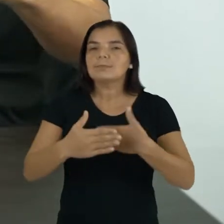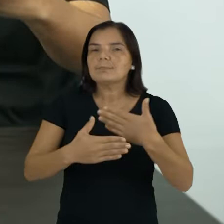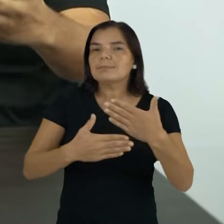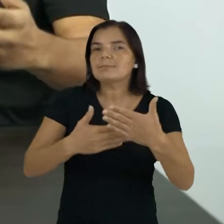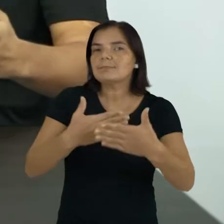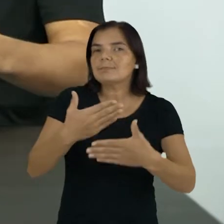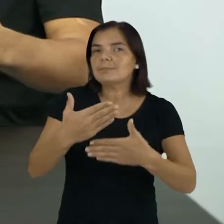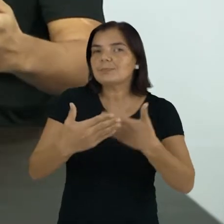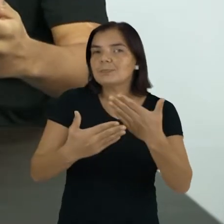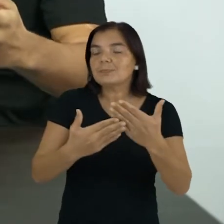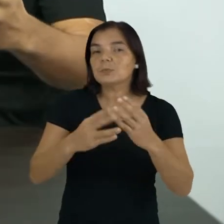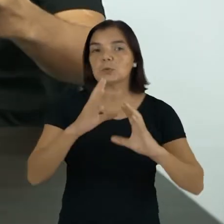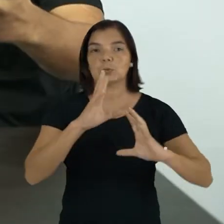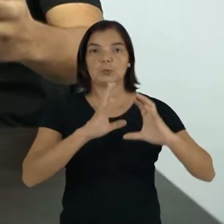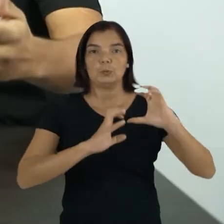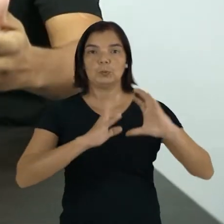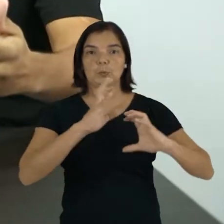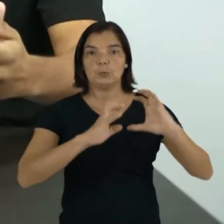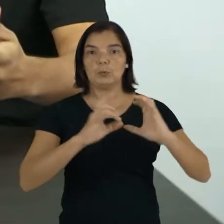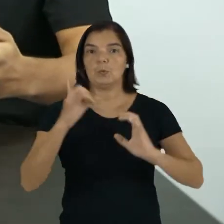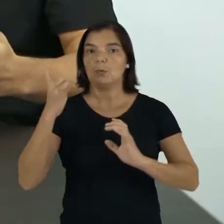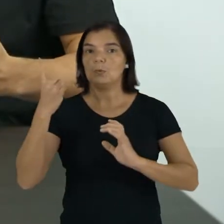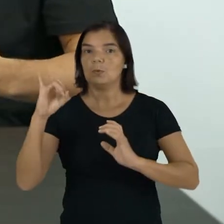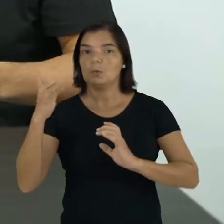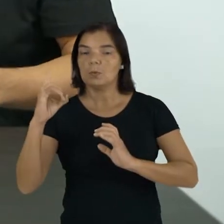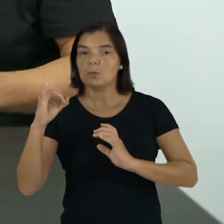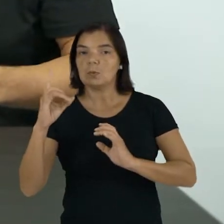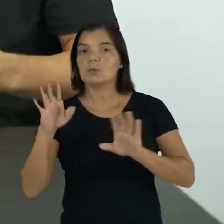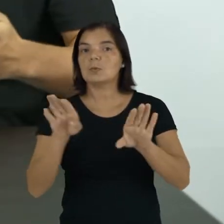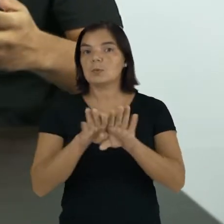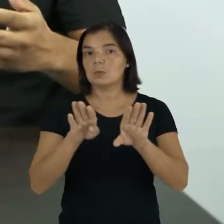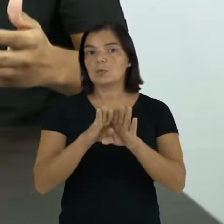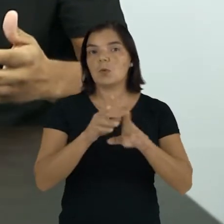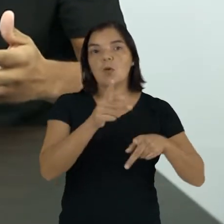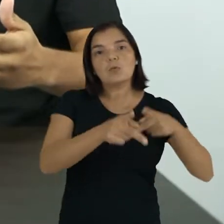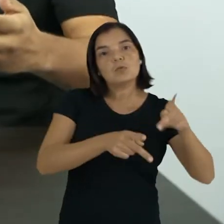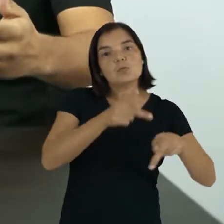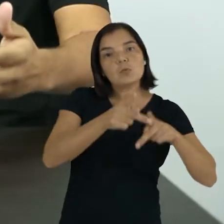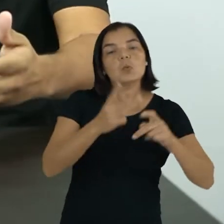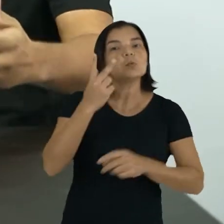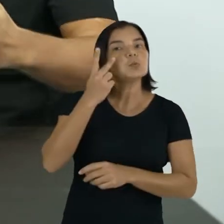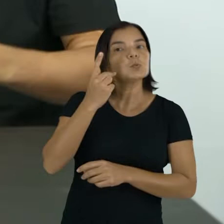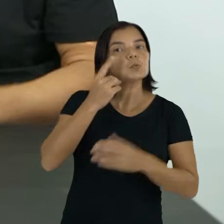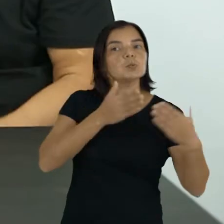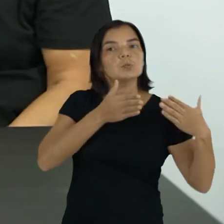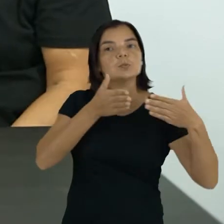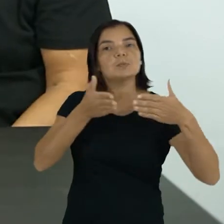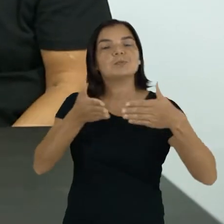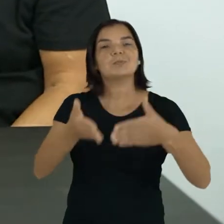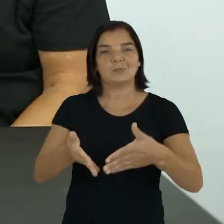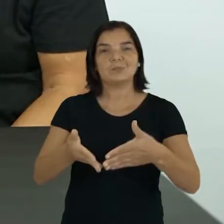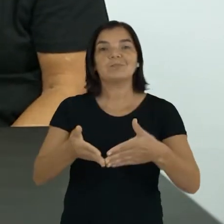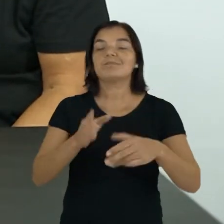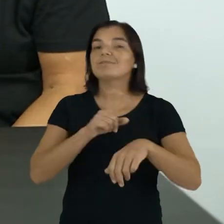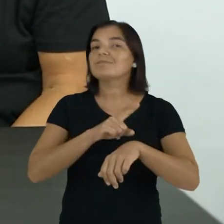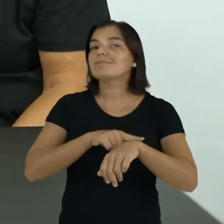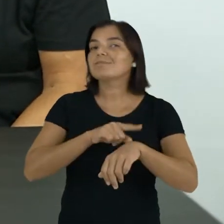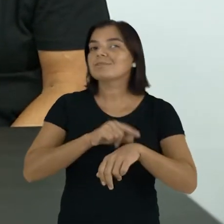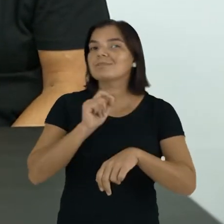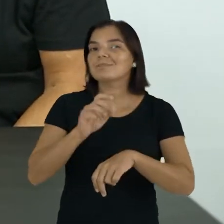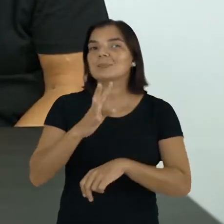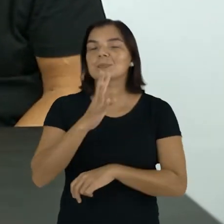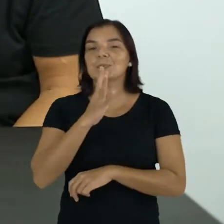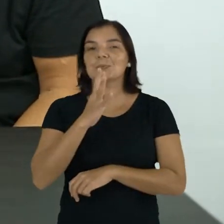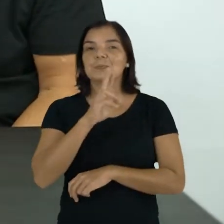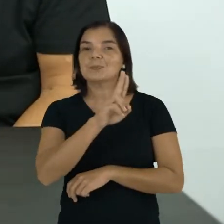poucos começa a existir um conflito entre bolivianos e esses povos nordestinos que acabaram chegando no momento que vai ser